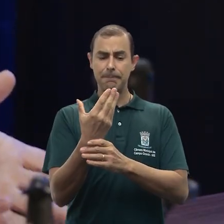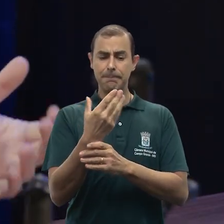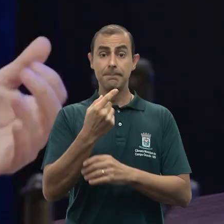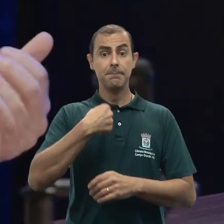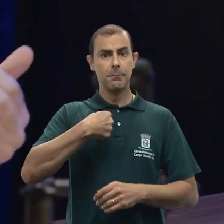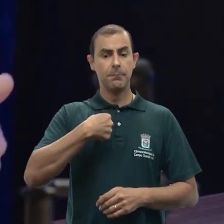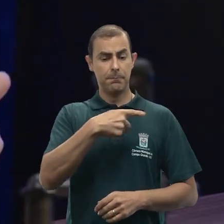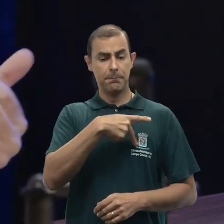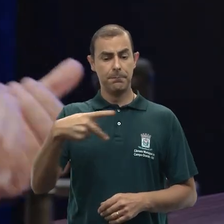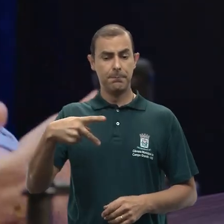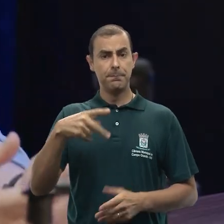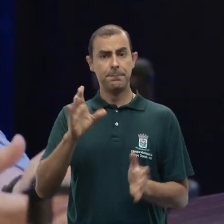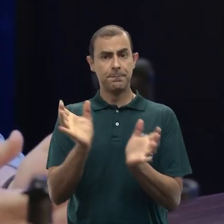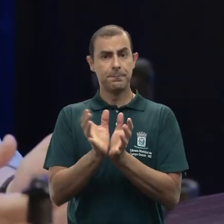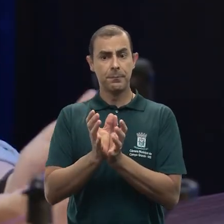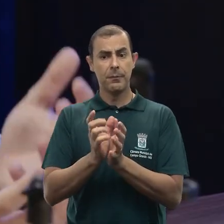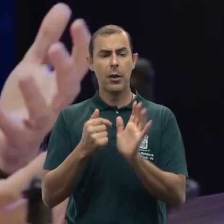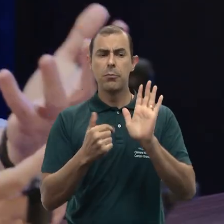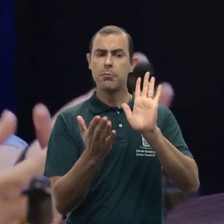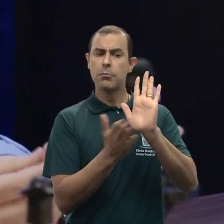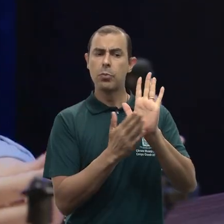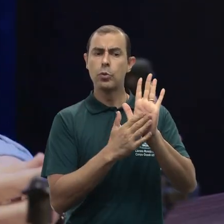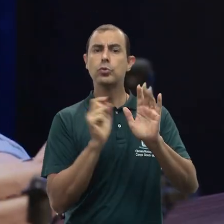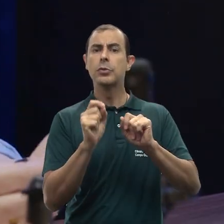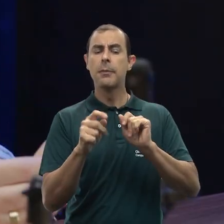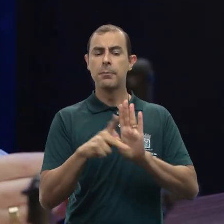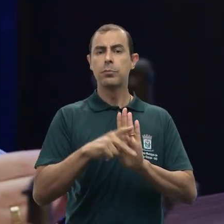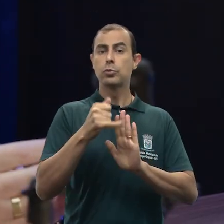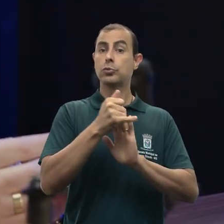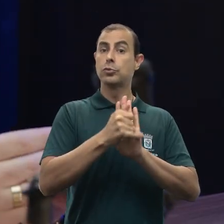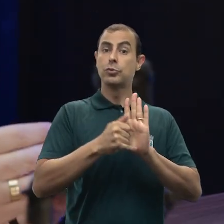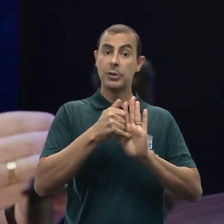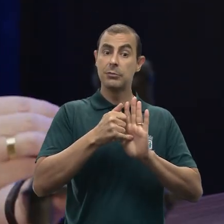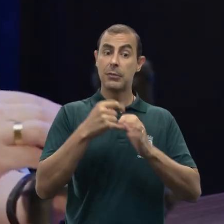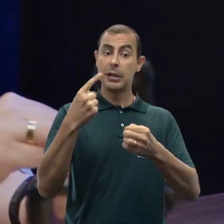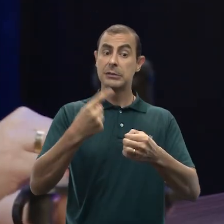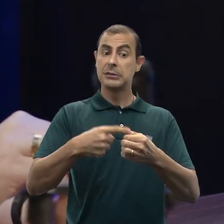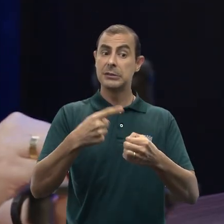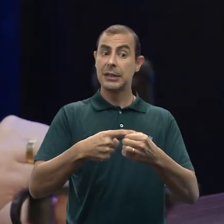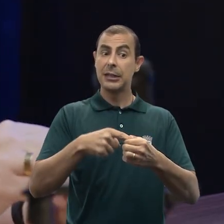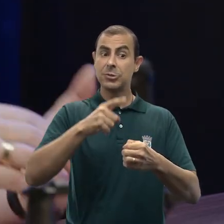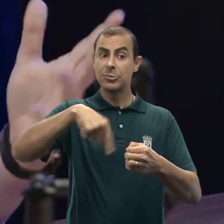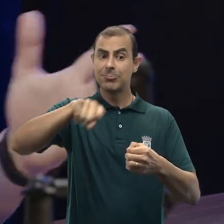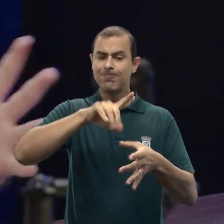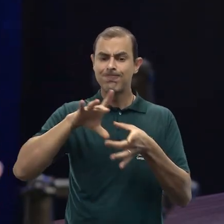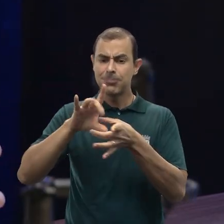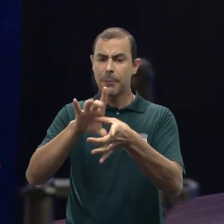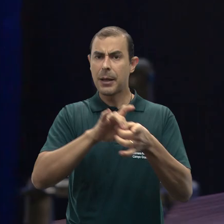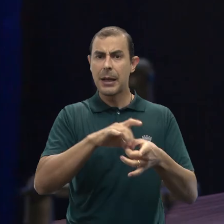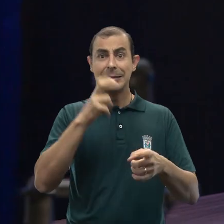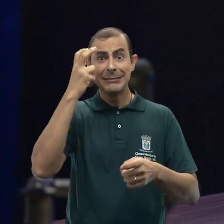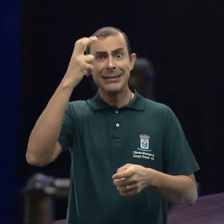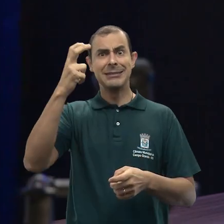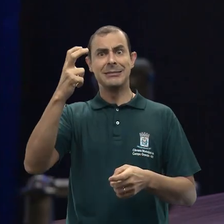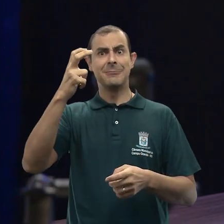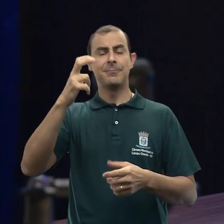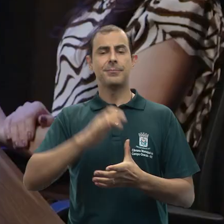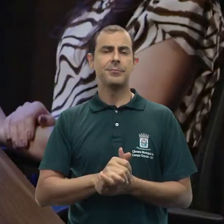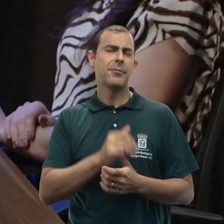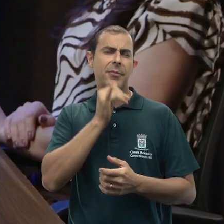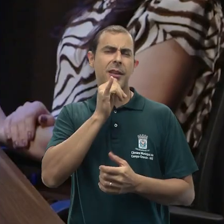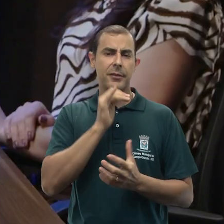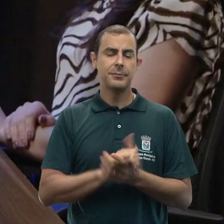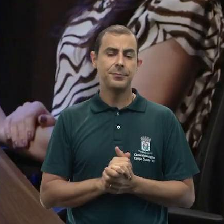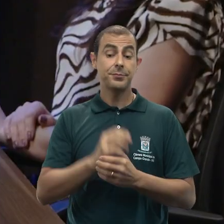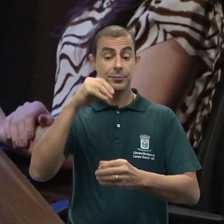uma comissão, eu pauto dentro da Câmara projetos que fazem com que a cidade fique mais inteligente. Eu vou te dar um exemplo.